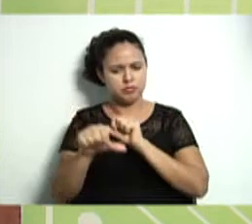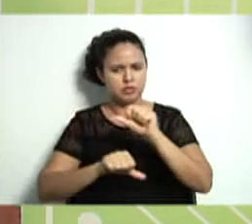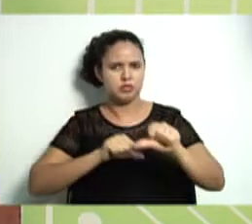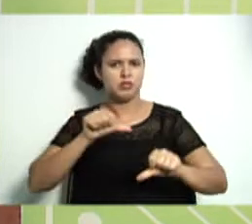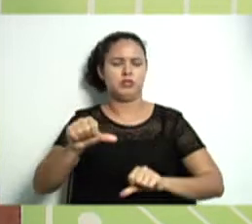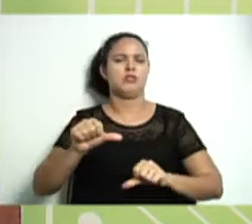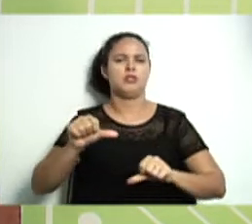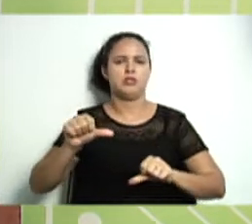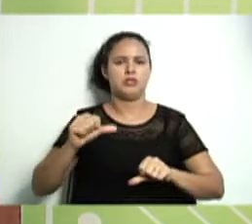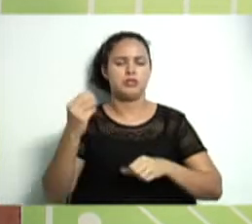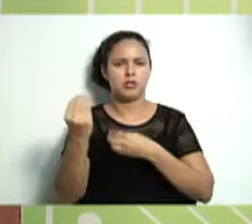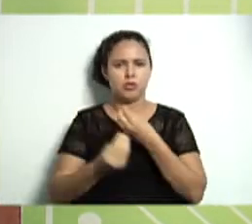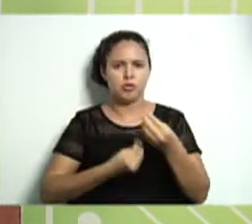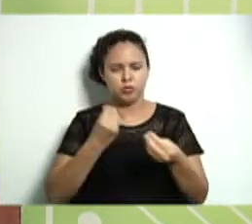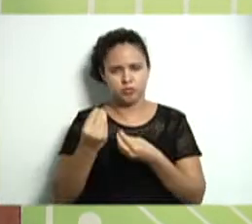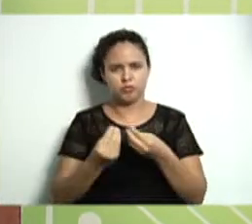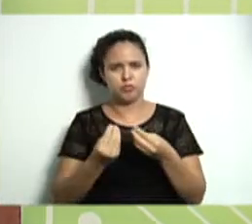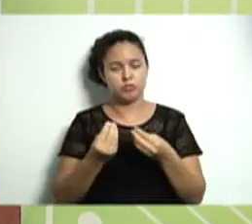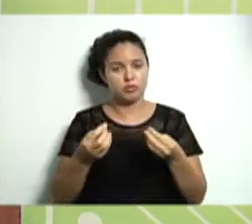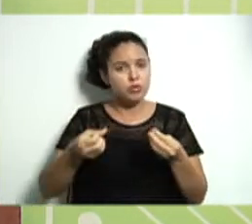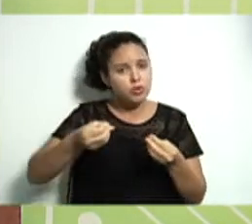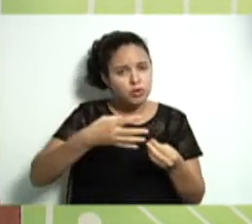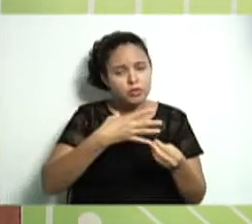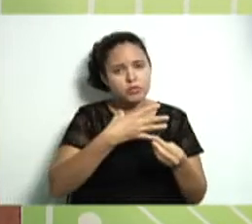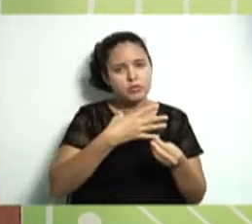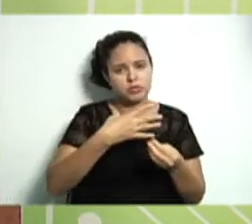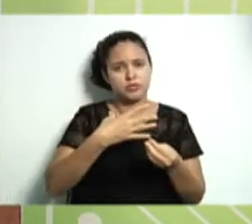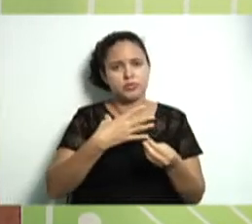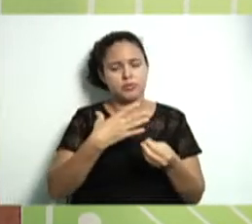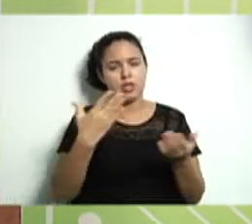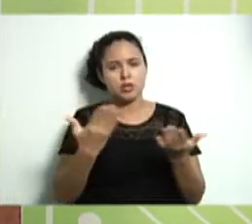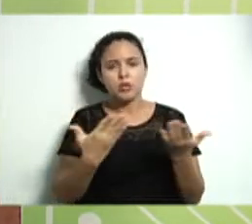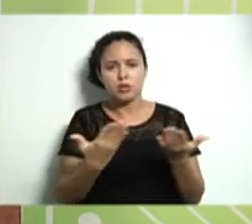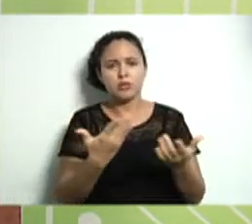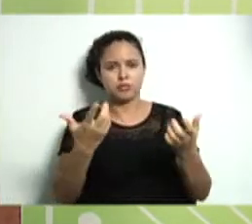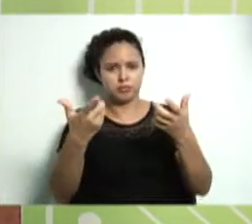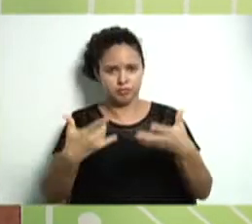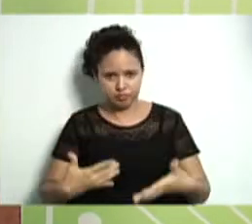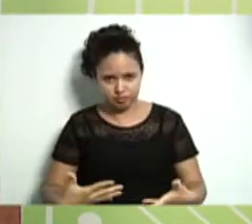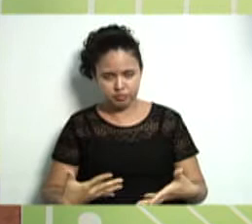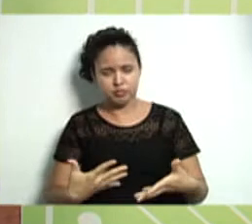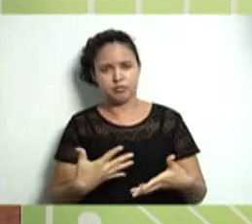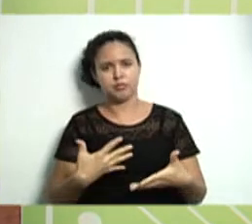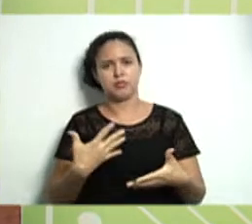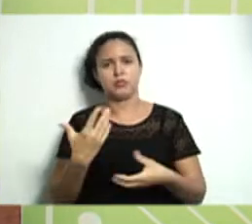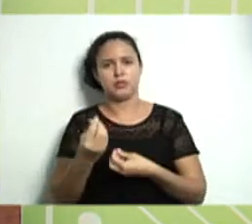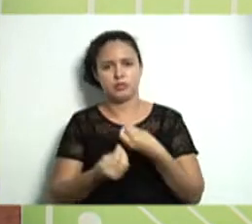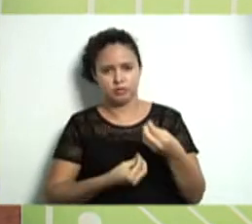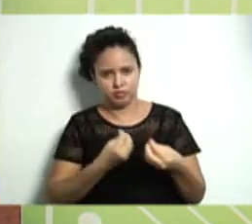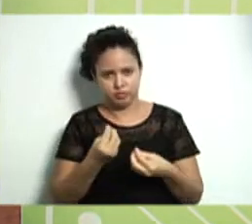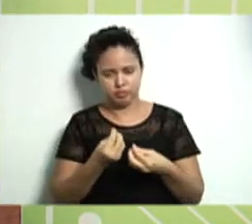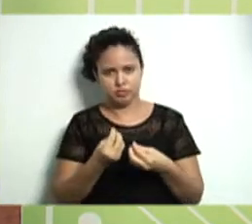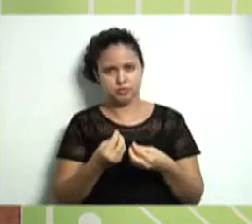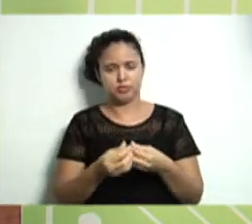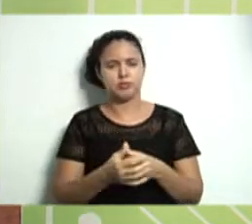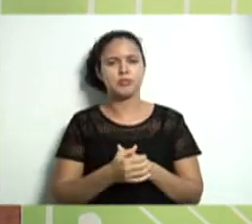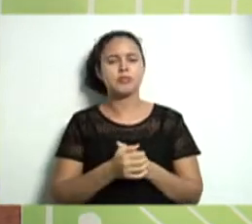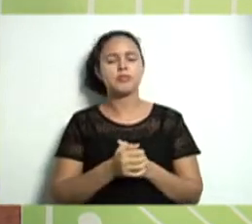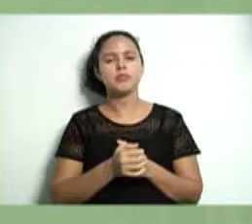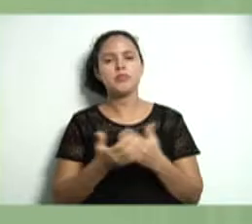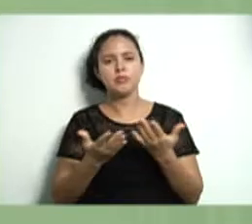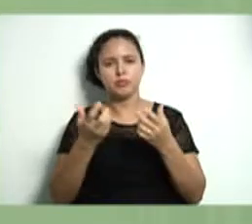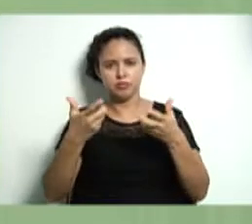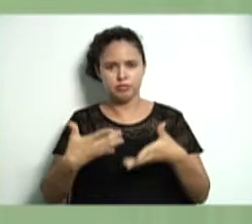transformações que são mais recentes. E aí é dessa transformação que a gente vai falar agora,